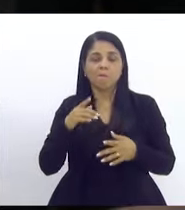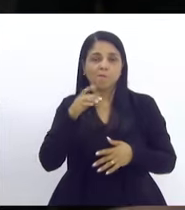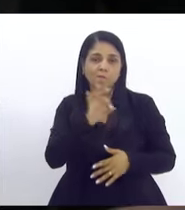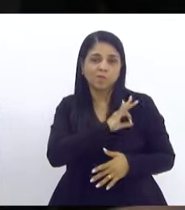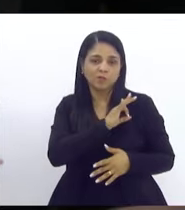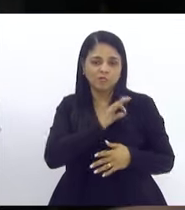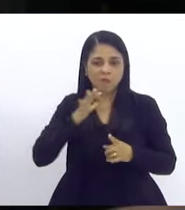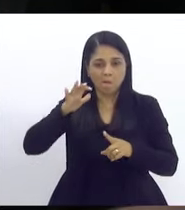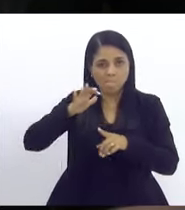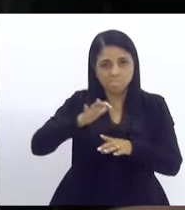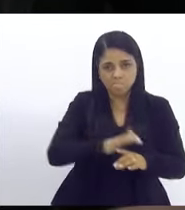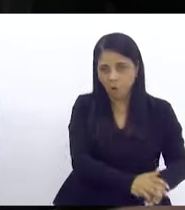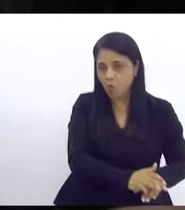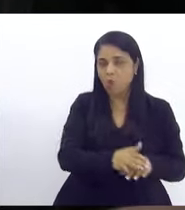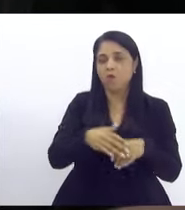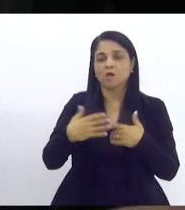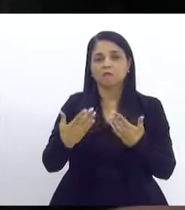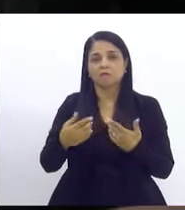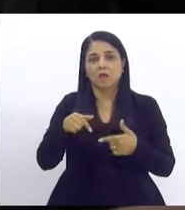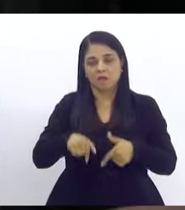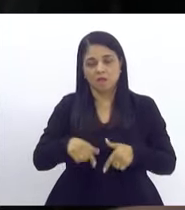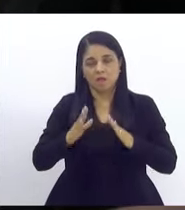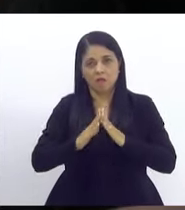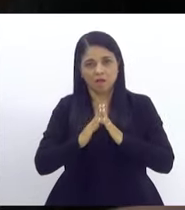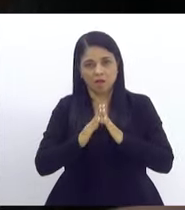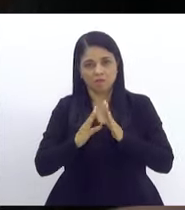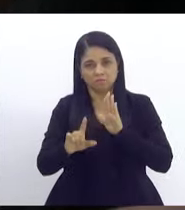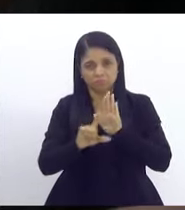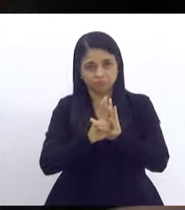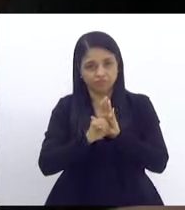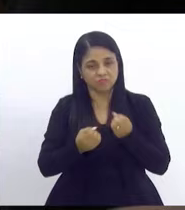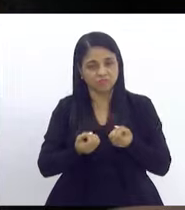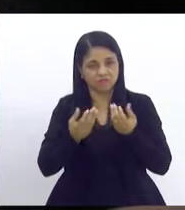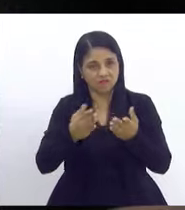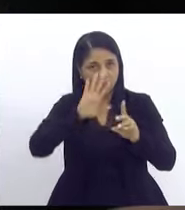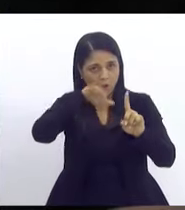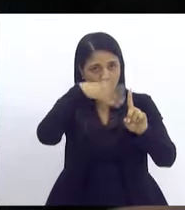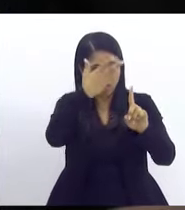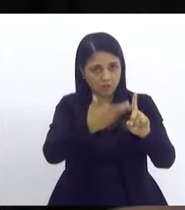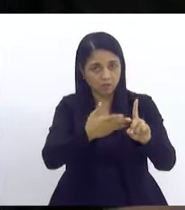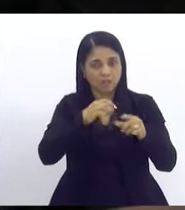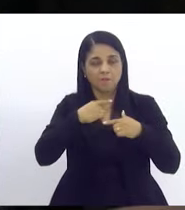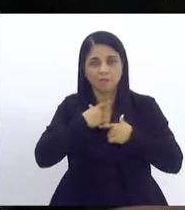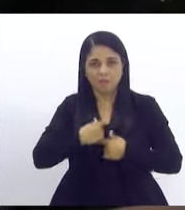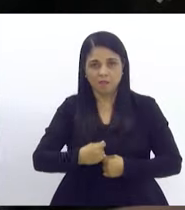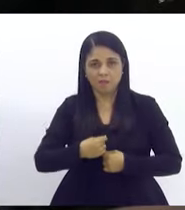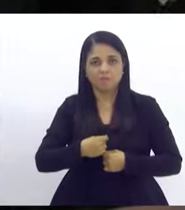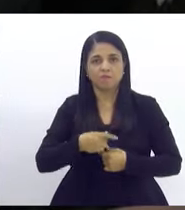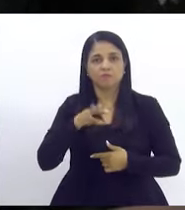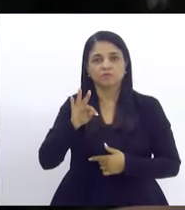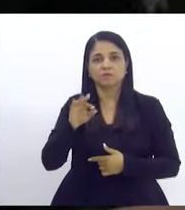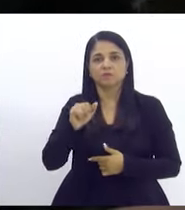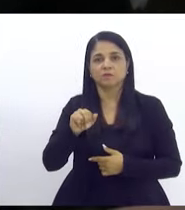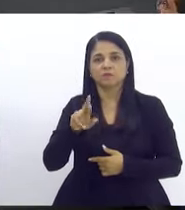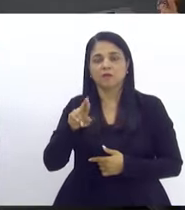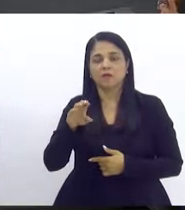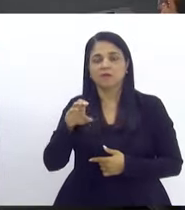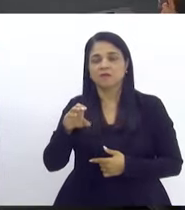eu acredito que essa casa não deve entregar uma honraria da estatura da medalha para o senhor Tarcísio.